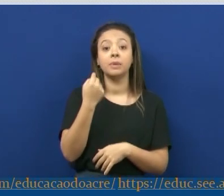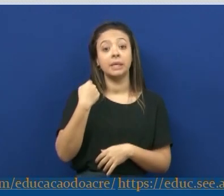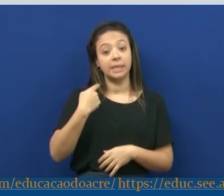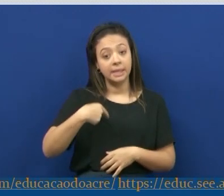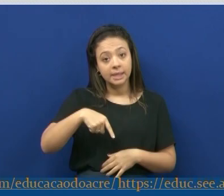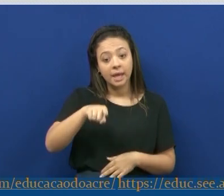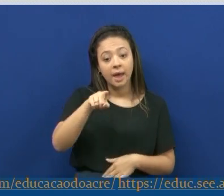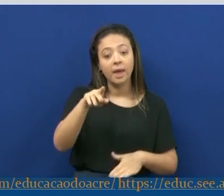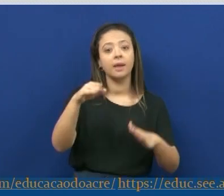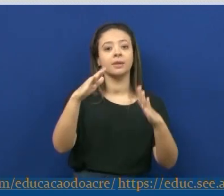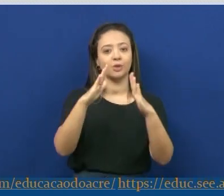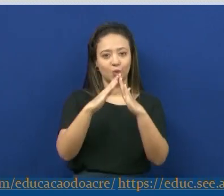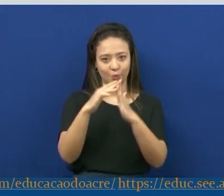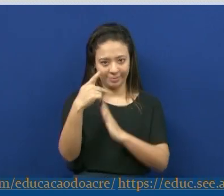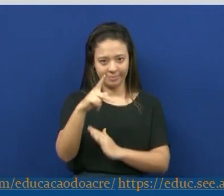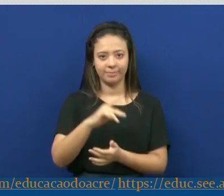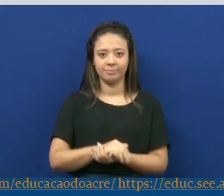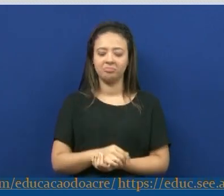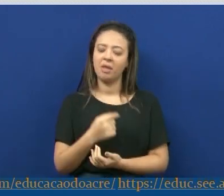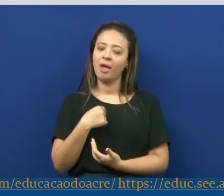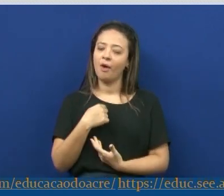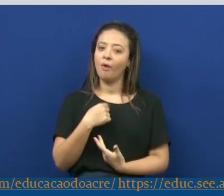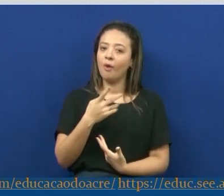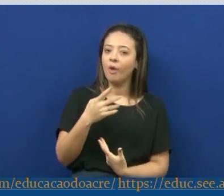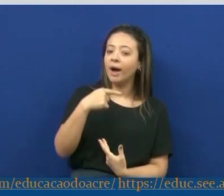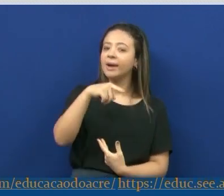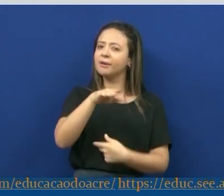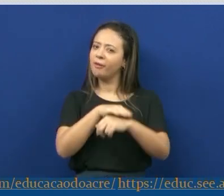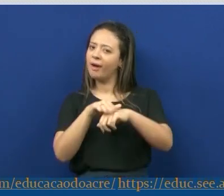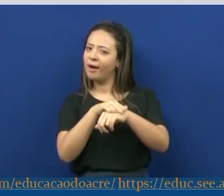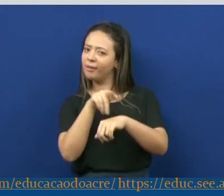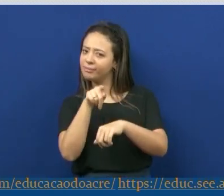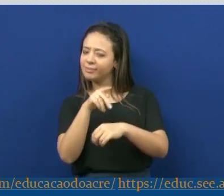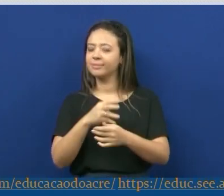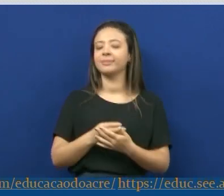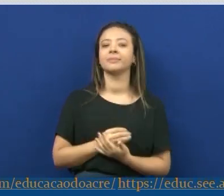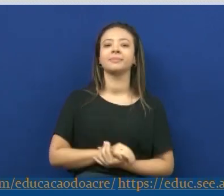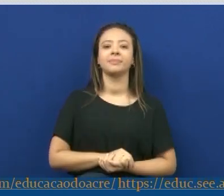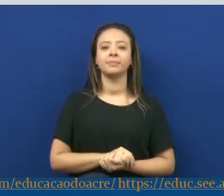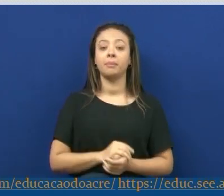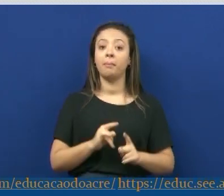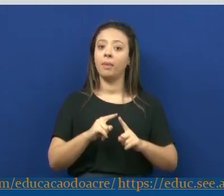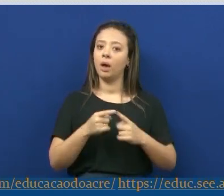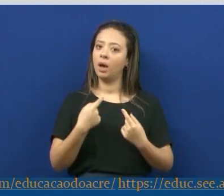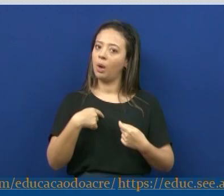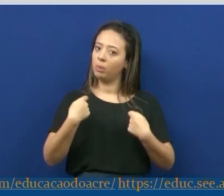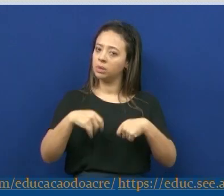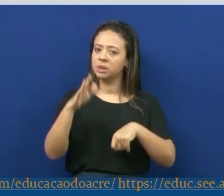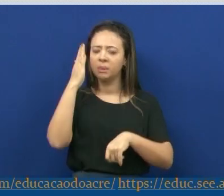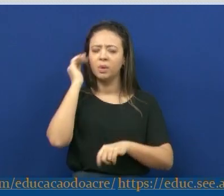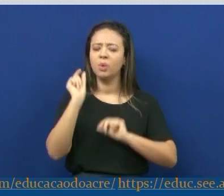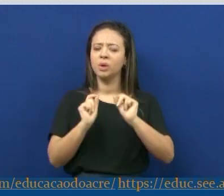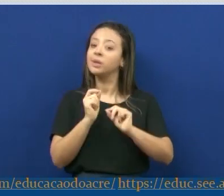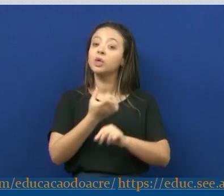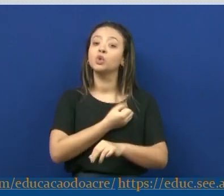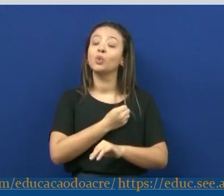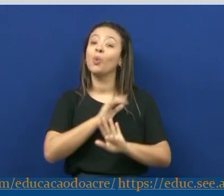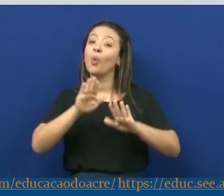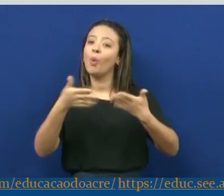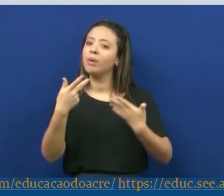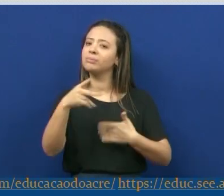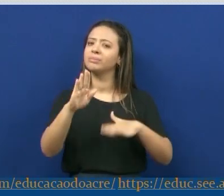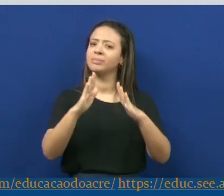casa, imagine que eu vou te visitar, eu vou na sua casa, mas eu preciso saber o número da sua